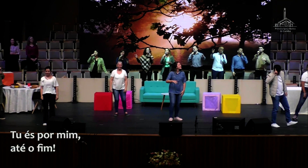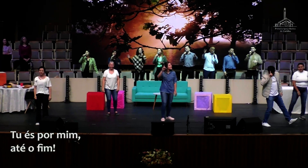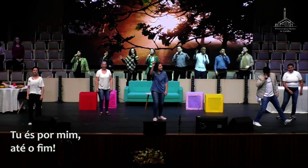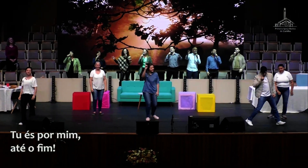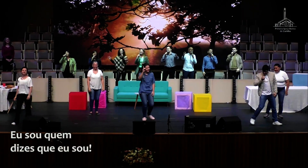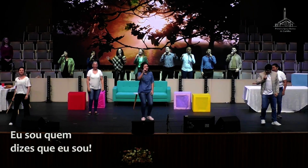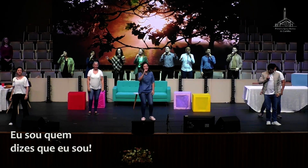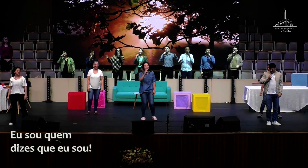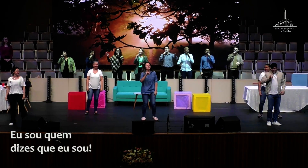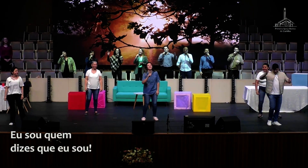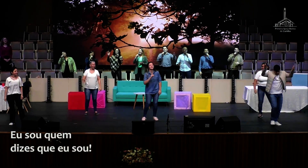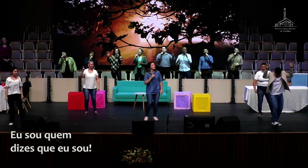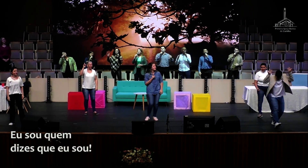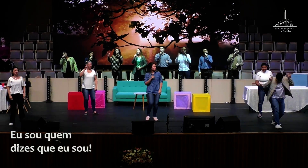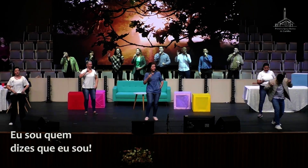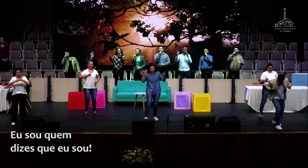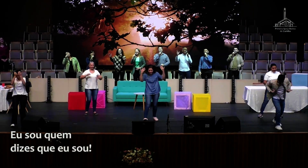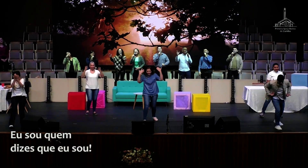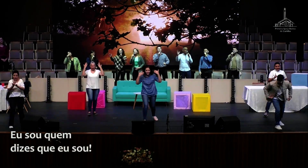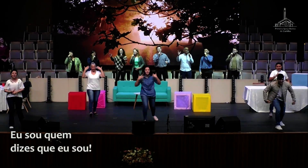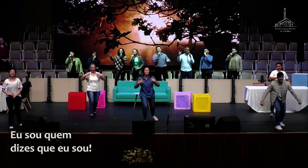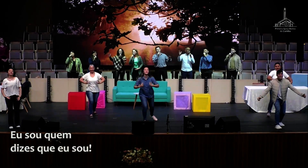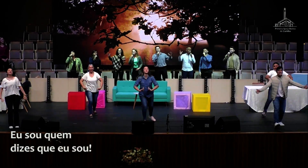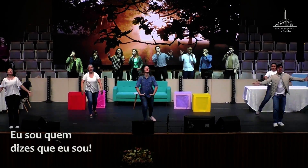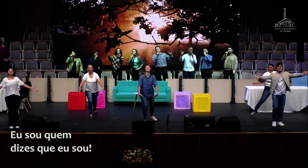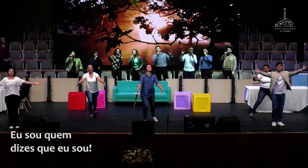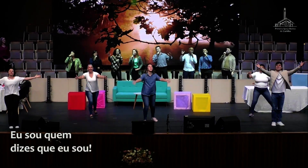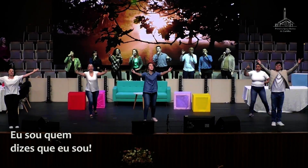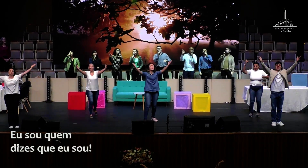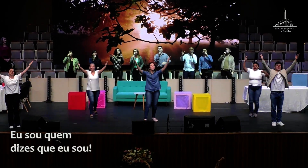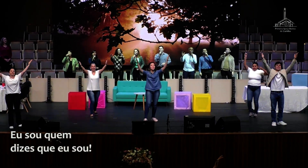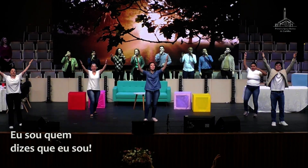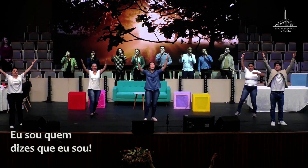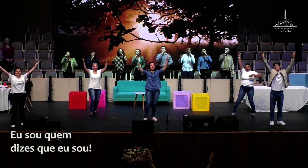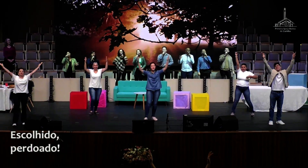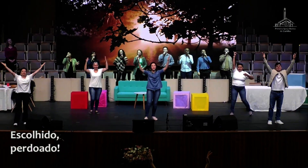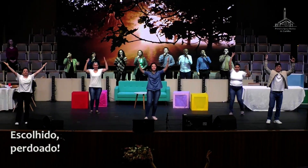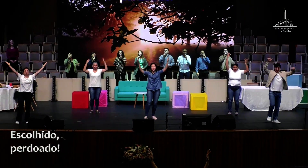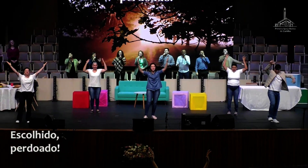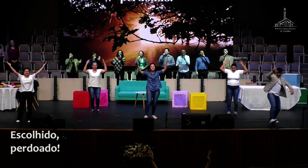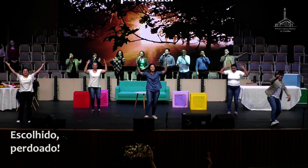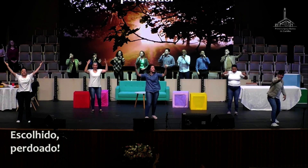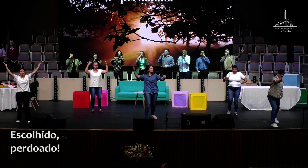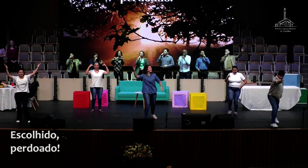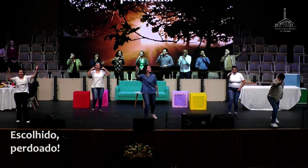o fim. Eu sou quem dizes que eu sou. Diz.